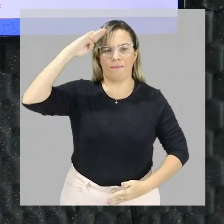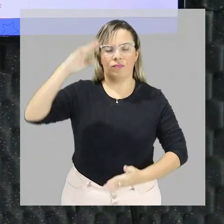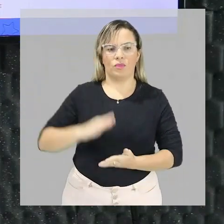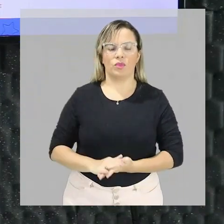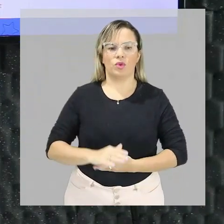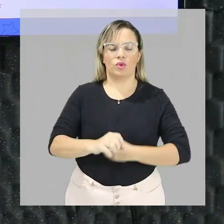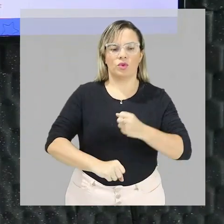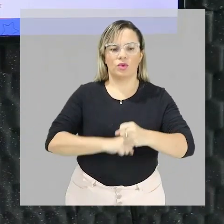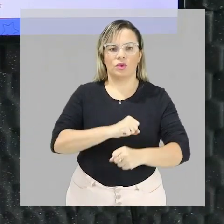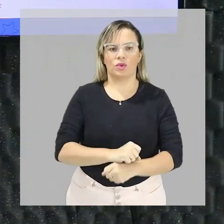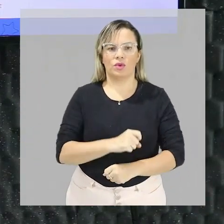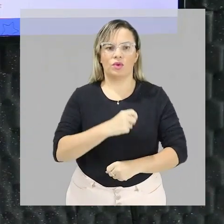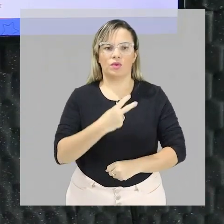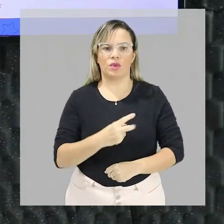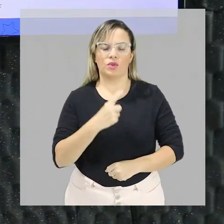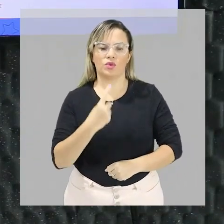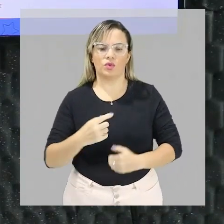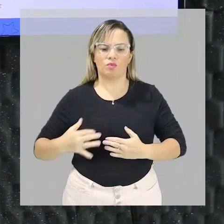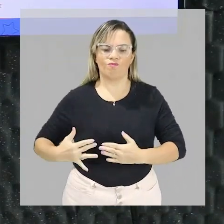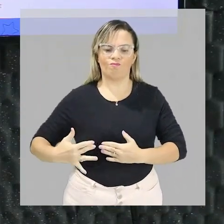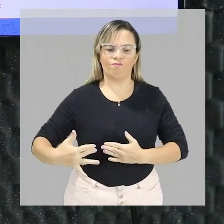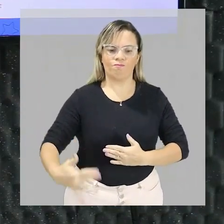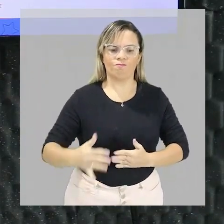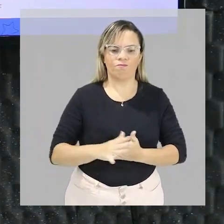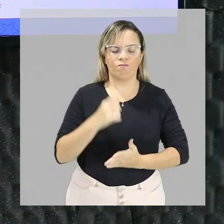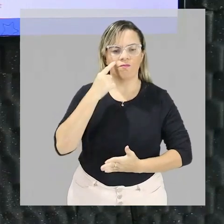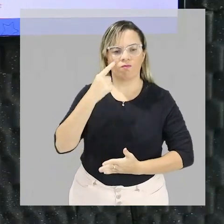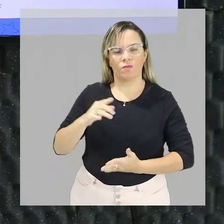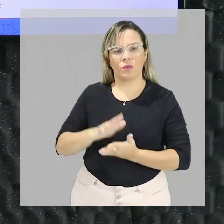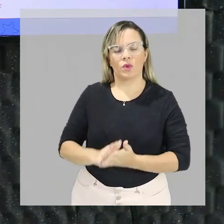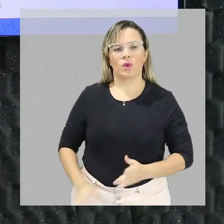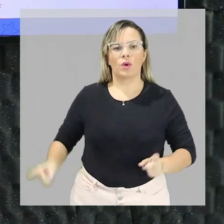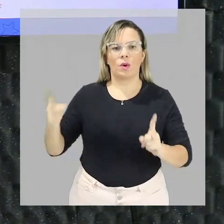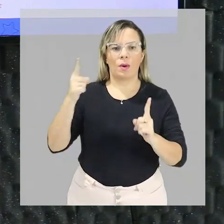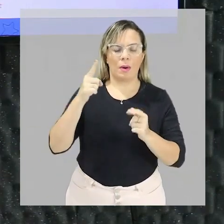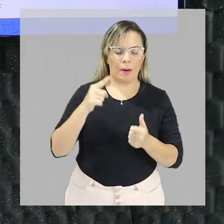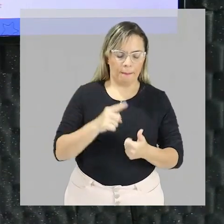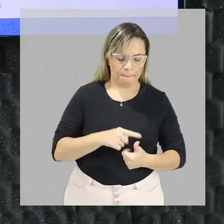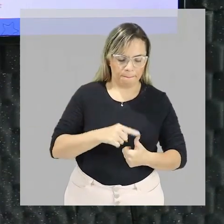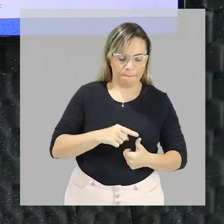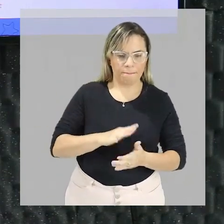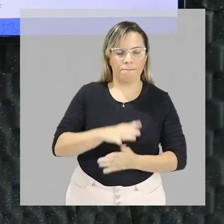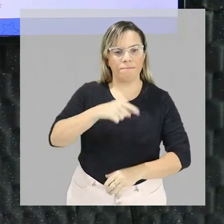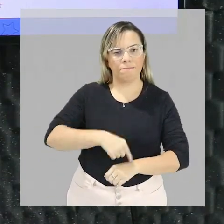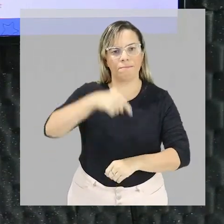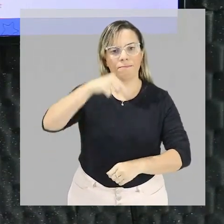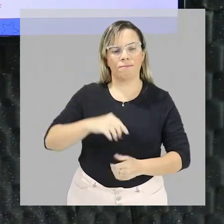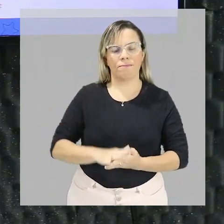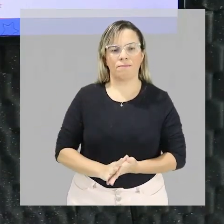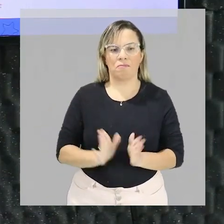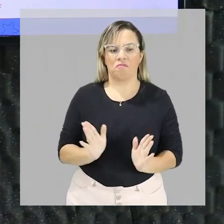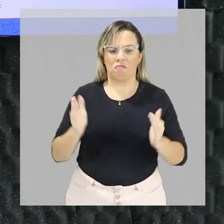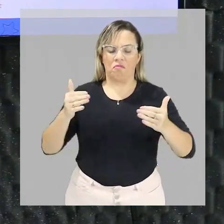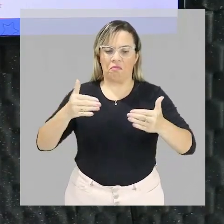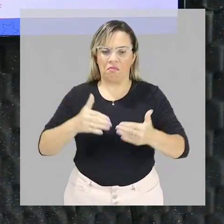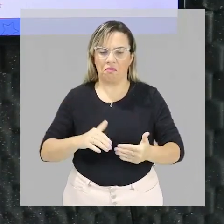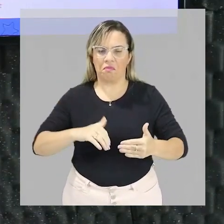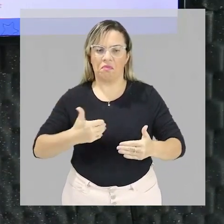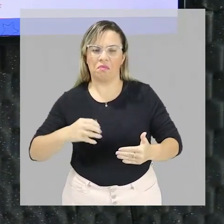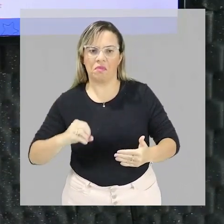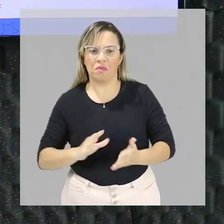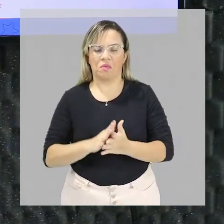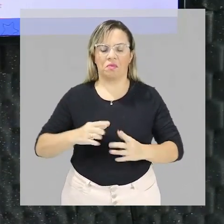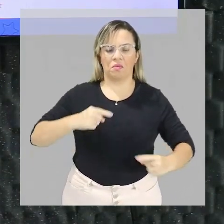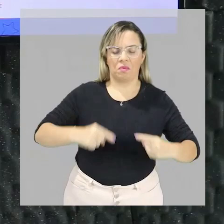21 anos. Observe que no primeiro momento nós teremos 10 anos de fechamento político, de 64 a